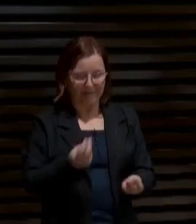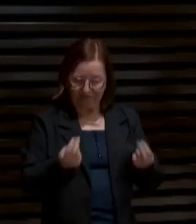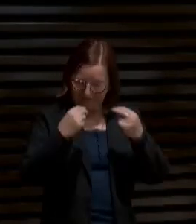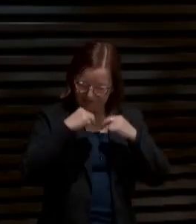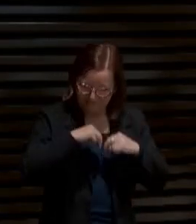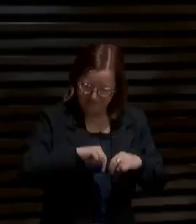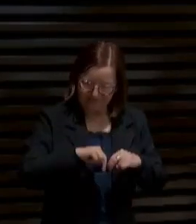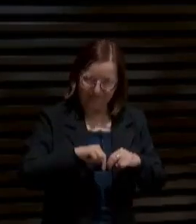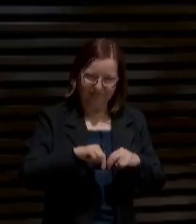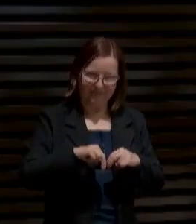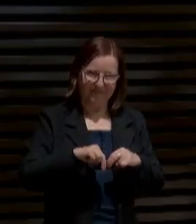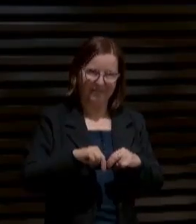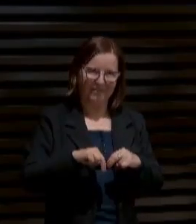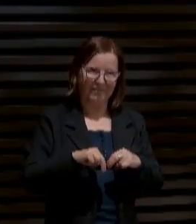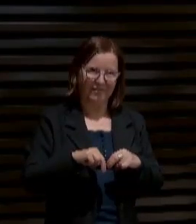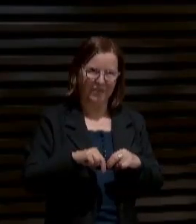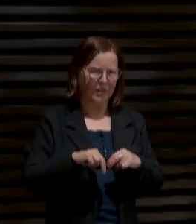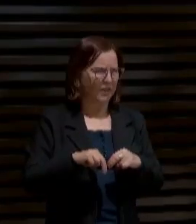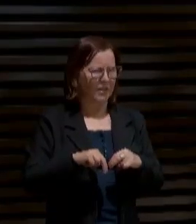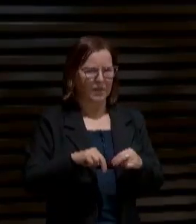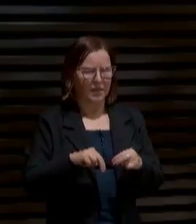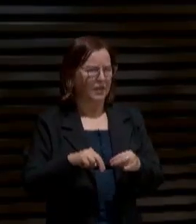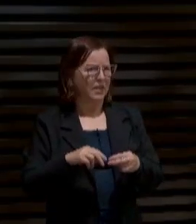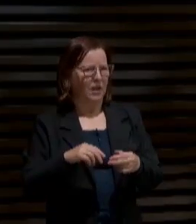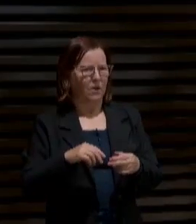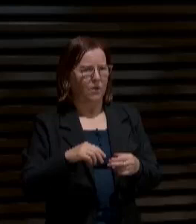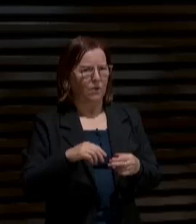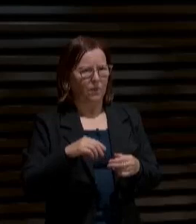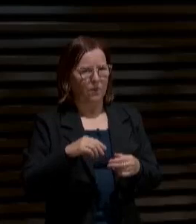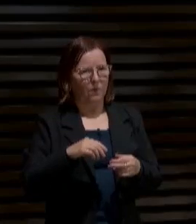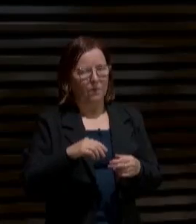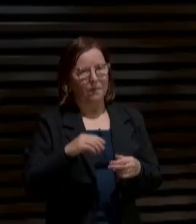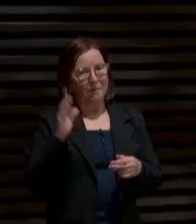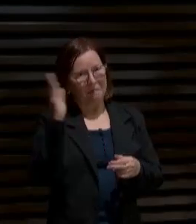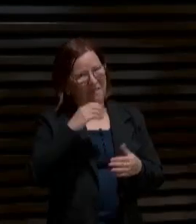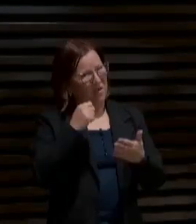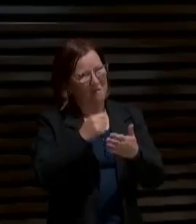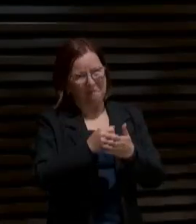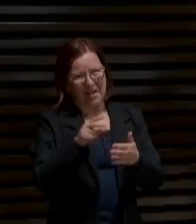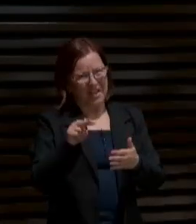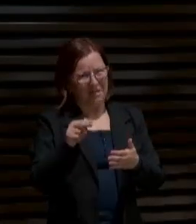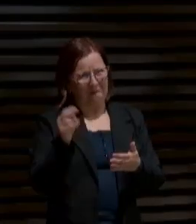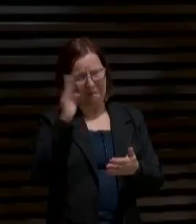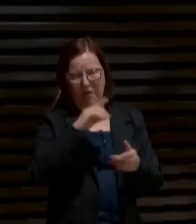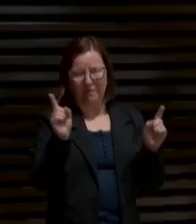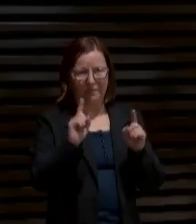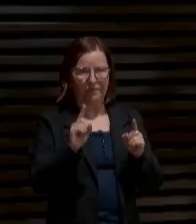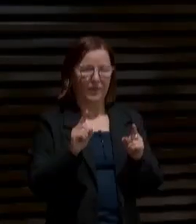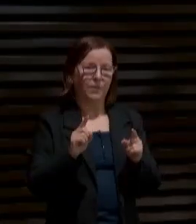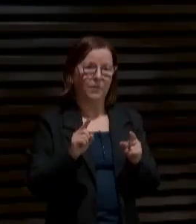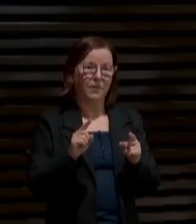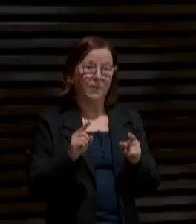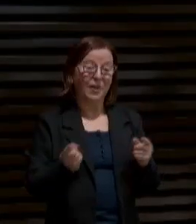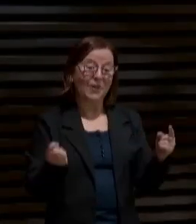Humildes não pague o mal com o mal nem ofensa com ofensa pelo contrário respondam